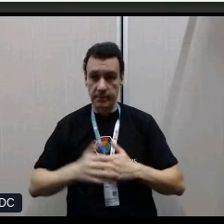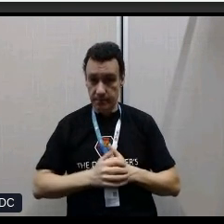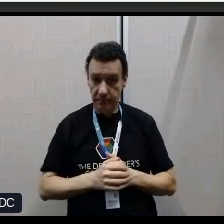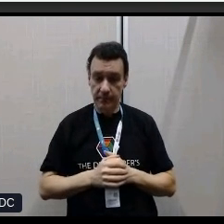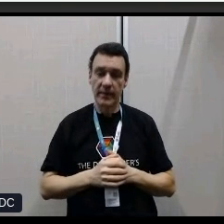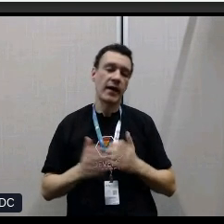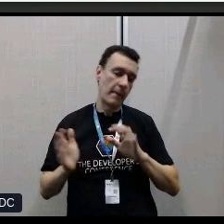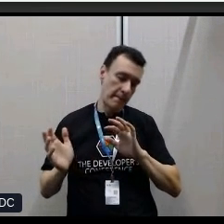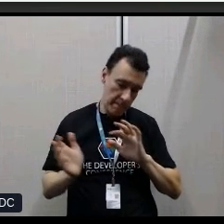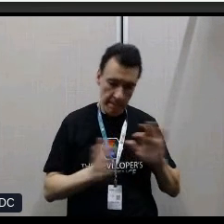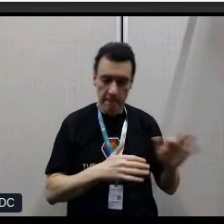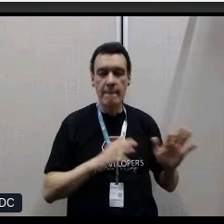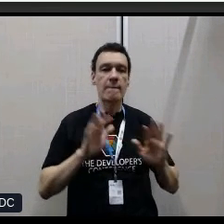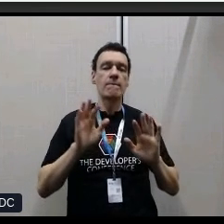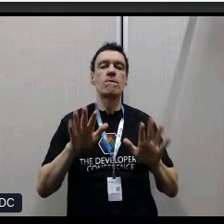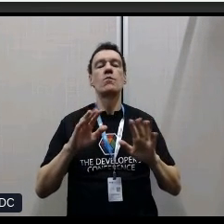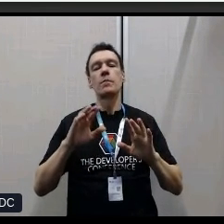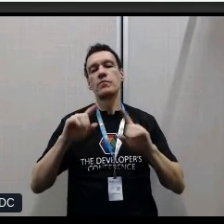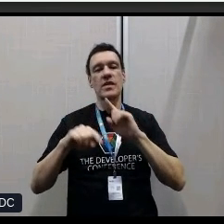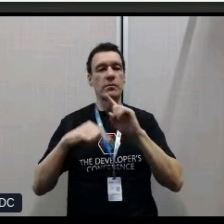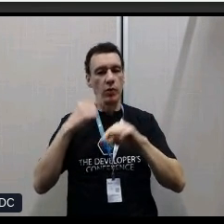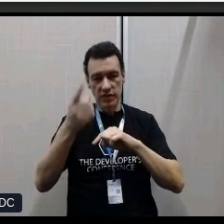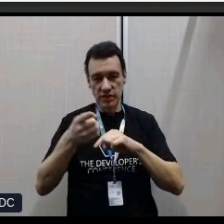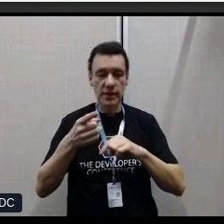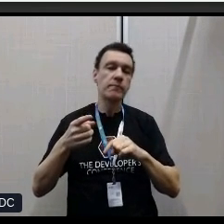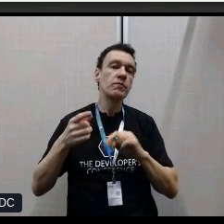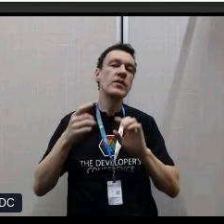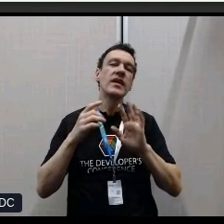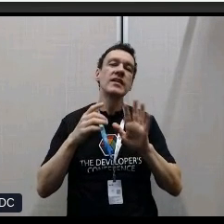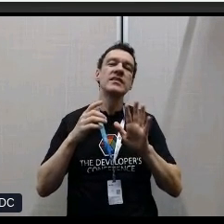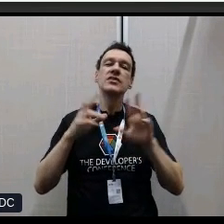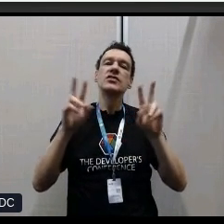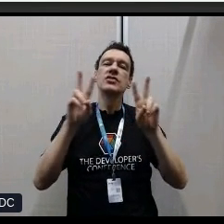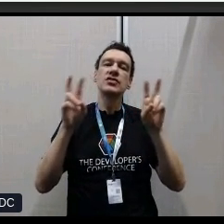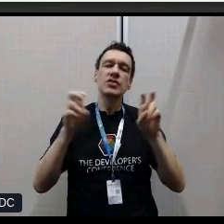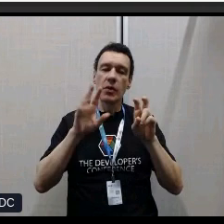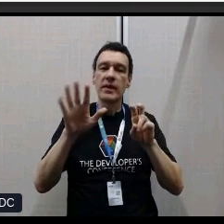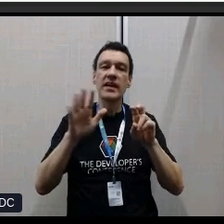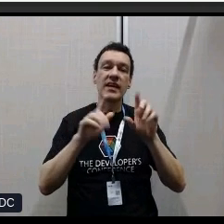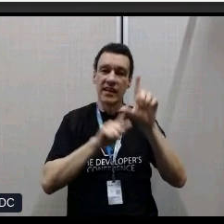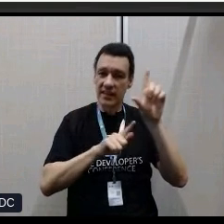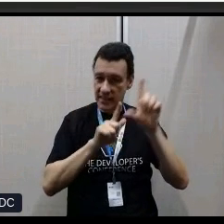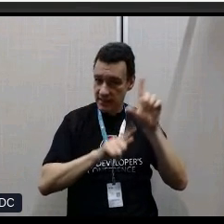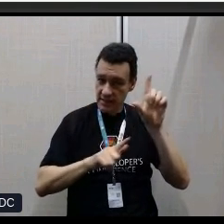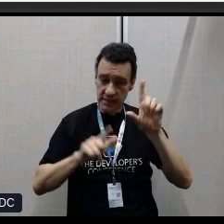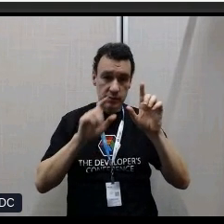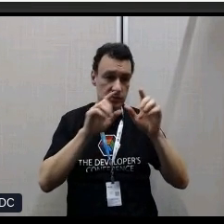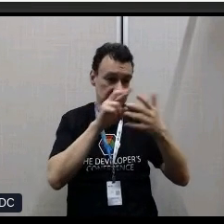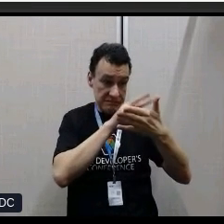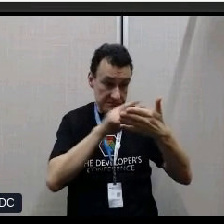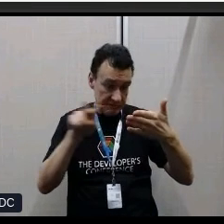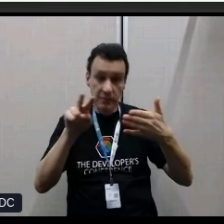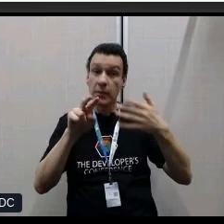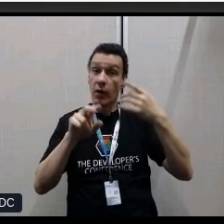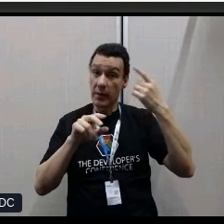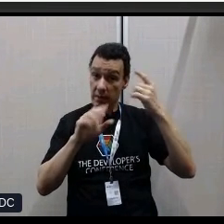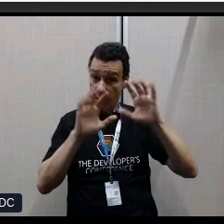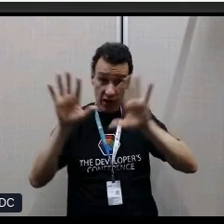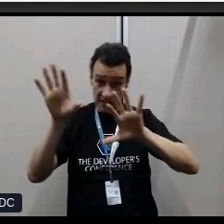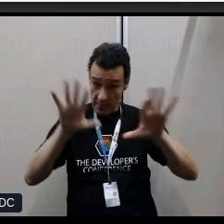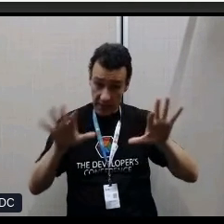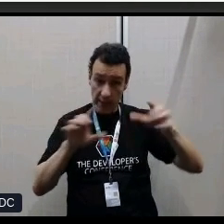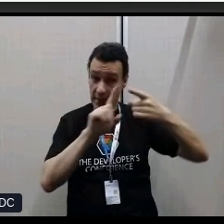E, no fim, as diretrizes finais ficaram para decodificação, uso de fontes, tamanho de fontes, texto